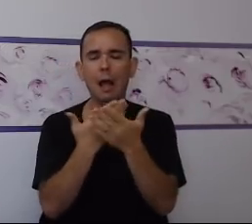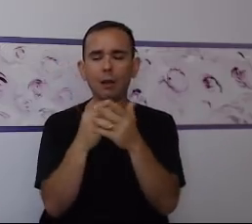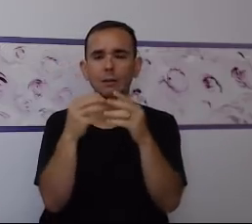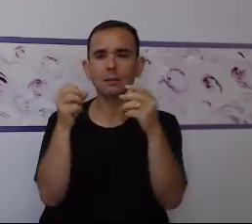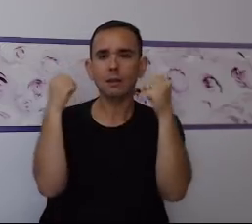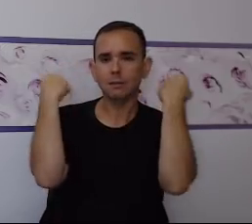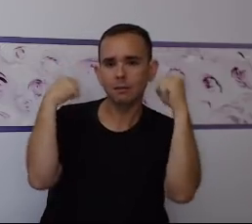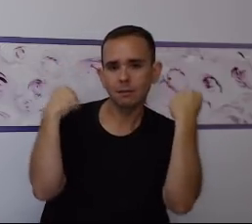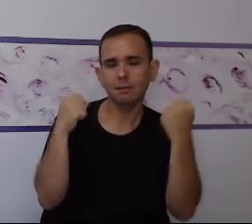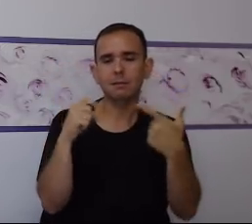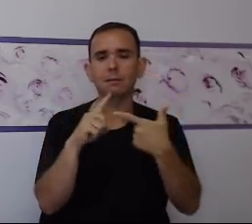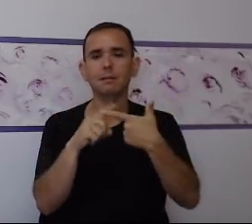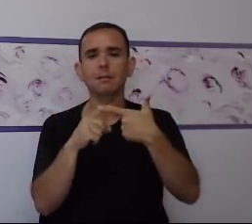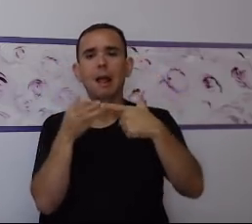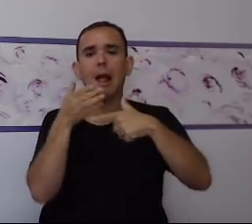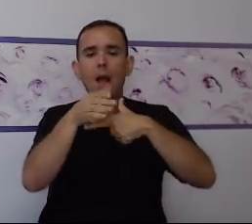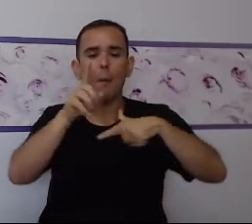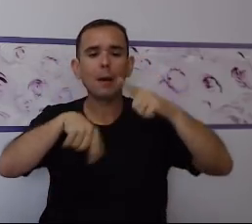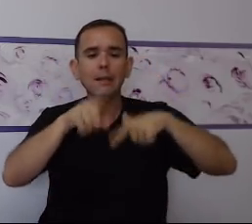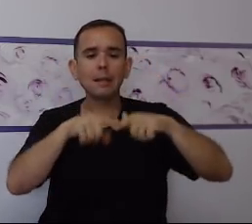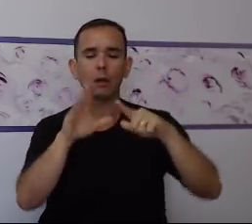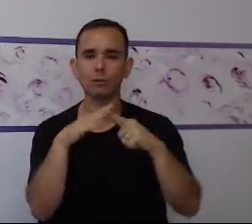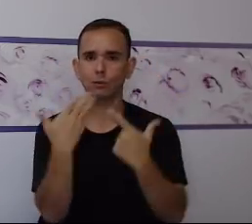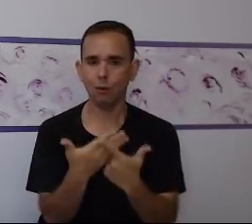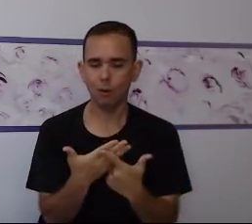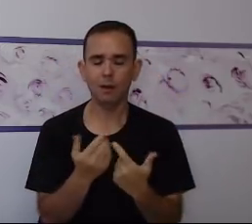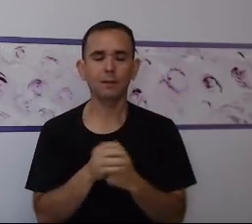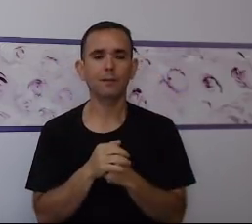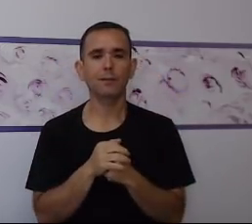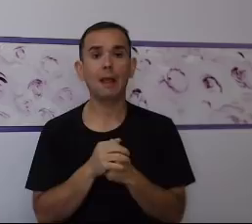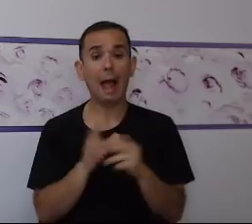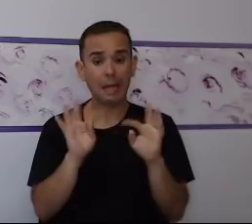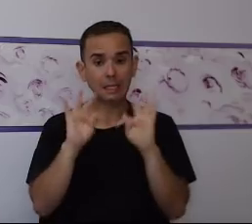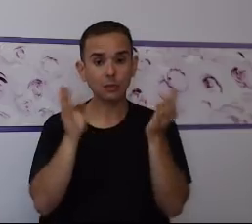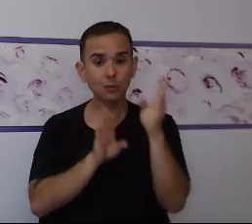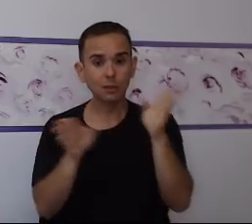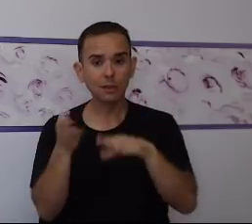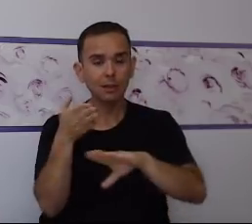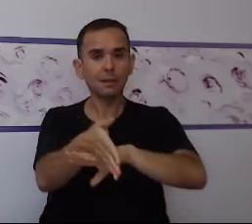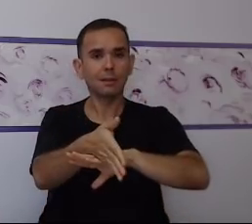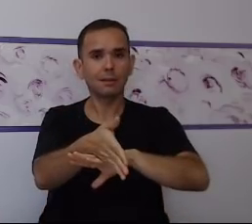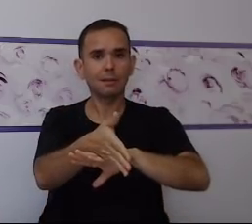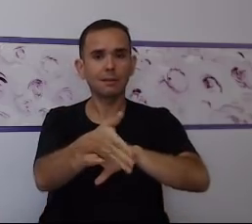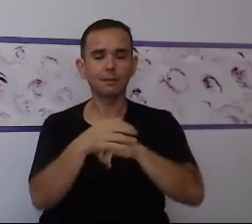física, acesso ao mobiliário escolar da escola, e é aí que a tecnologia assistiva entra.